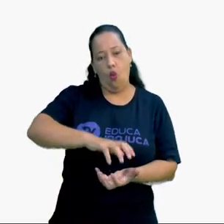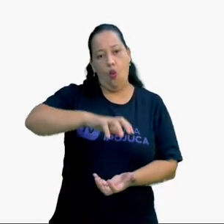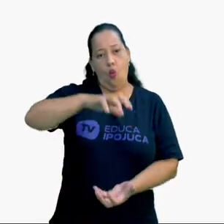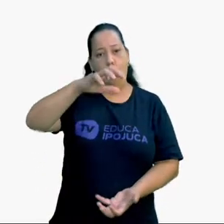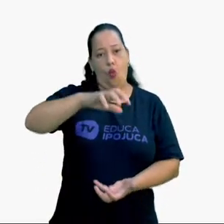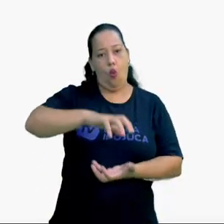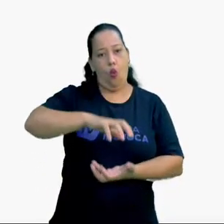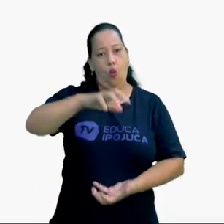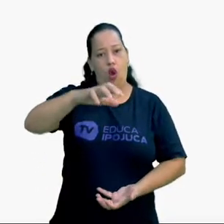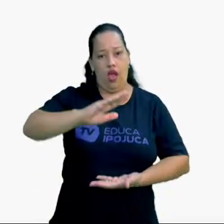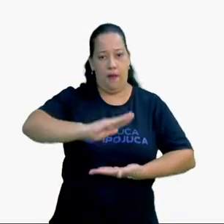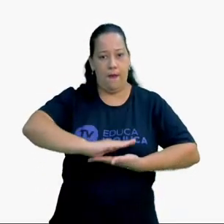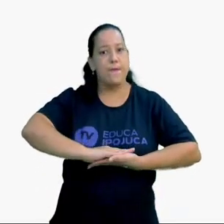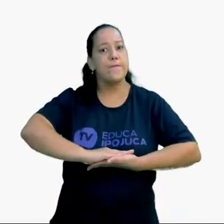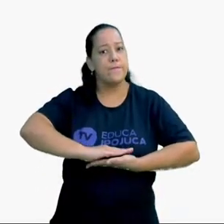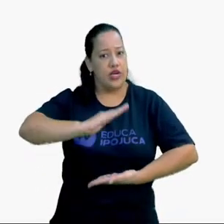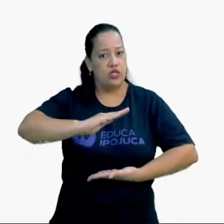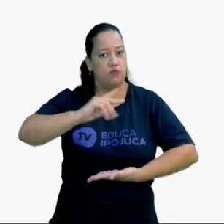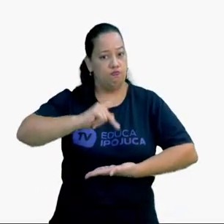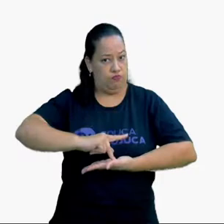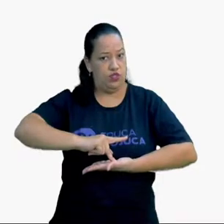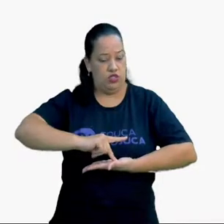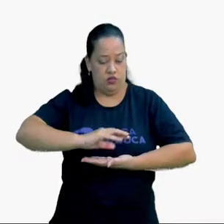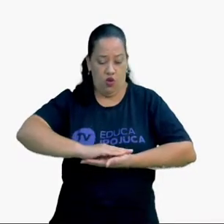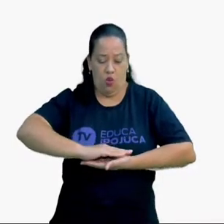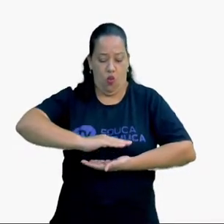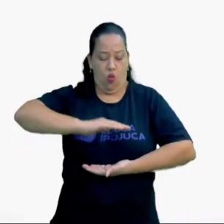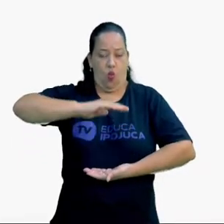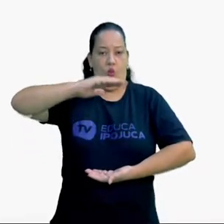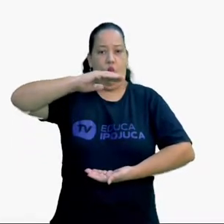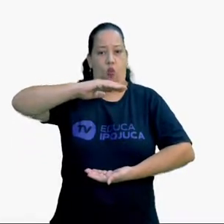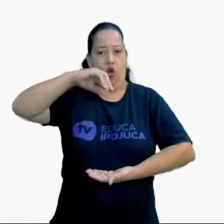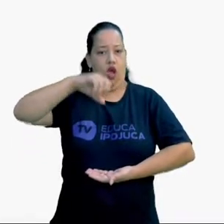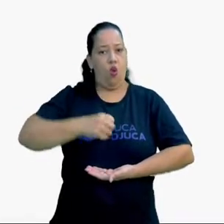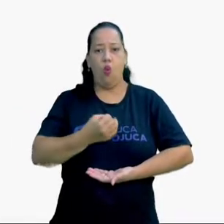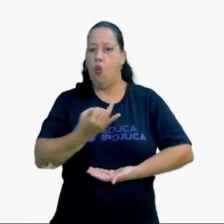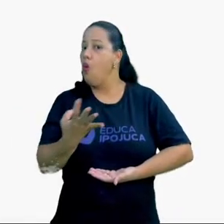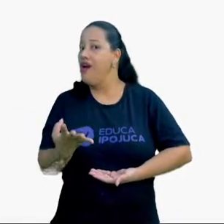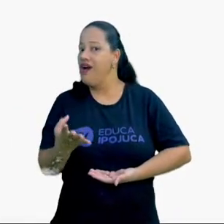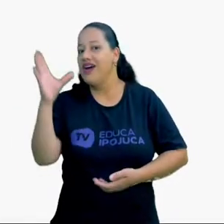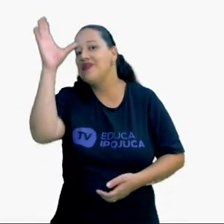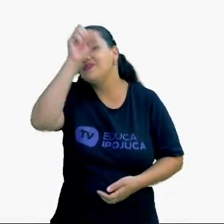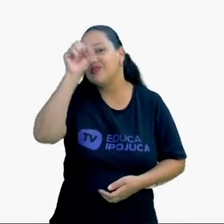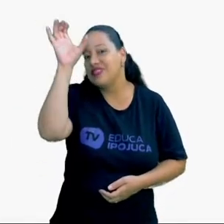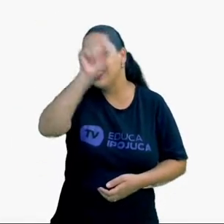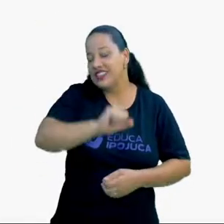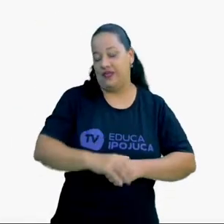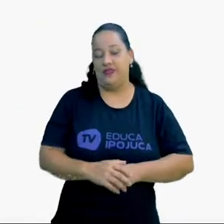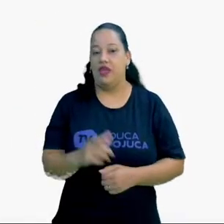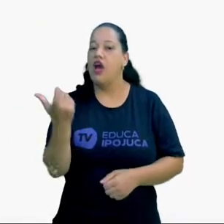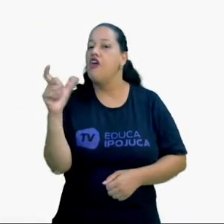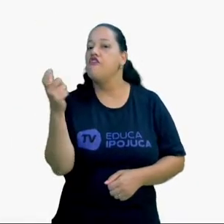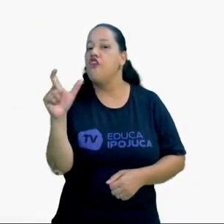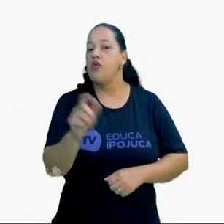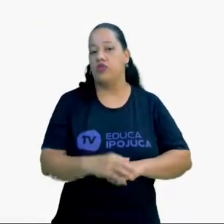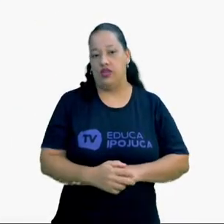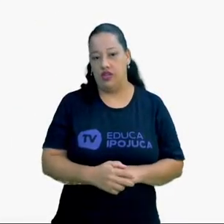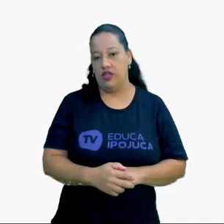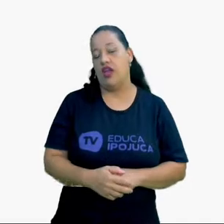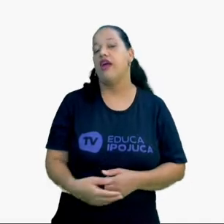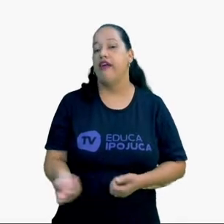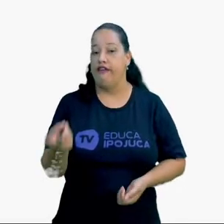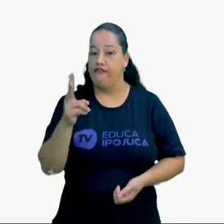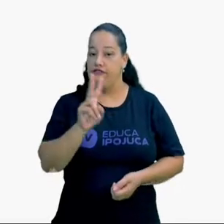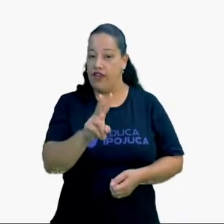um prisma? Volume ou capacidade? Vamos aprender? A fórmula é volume